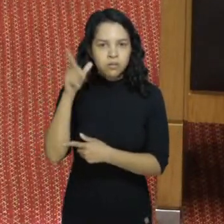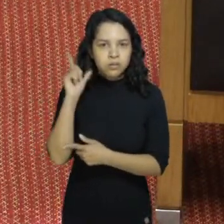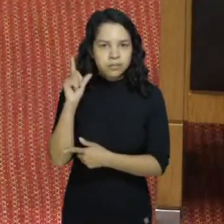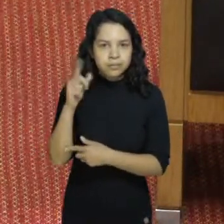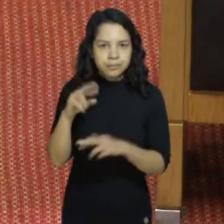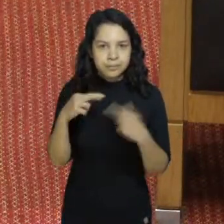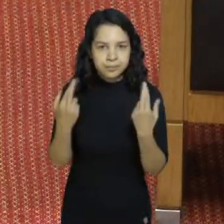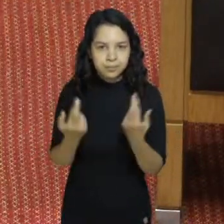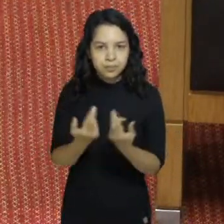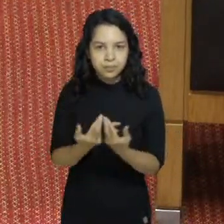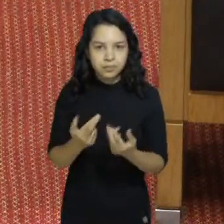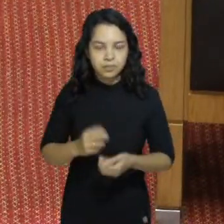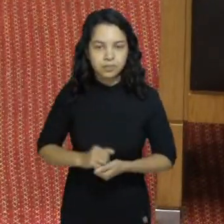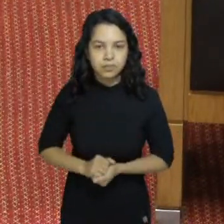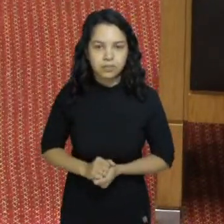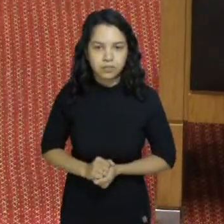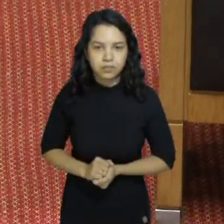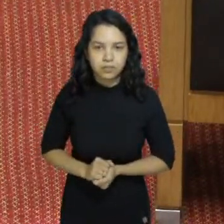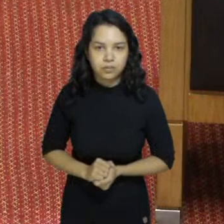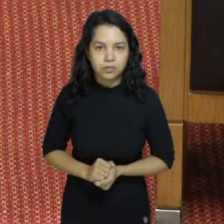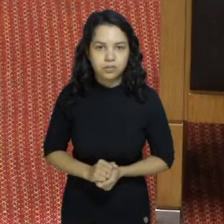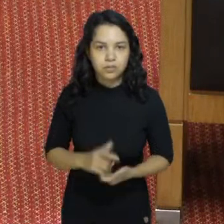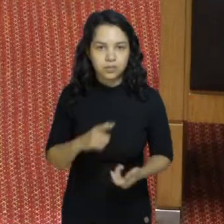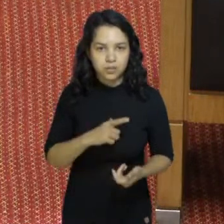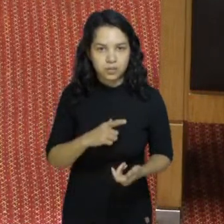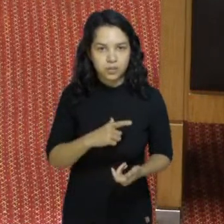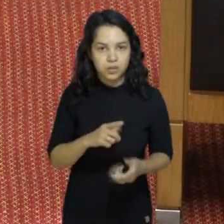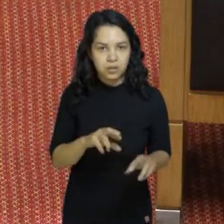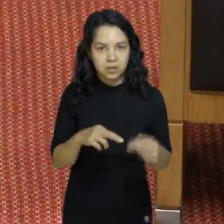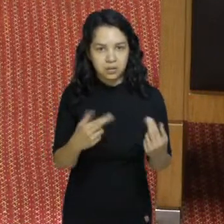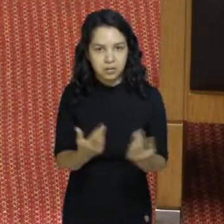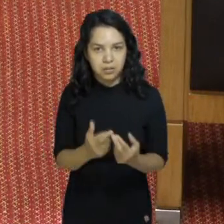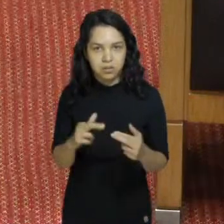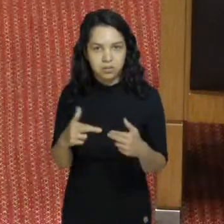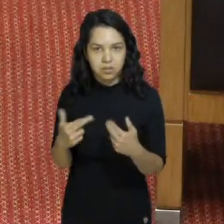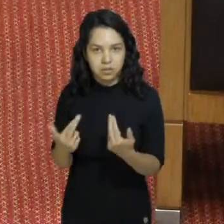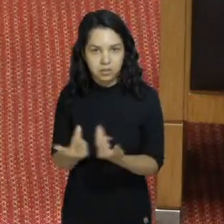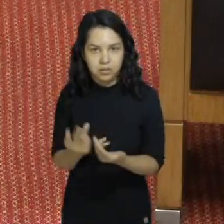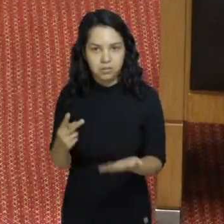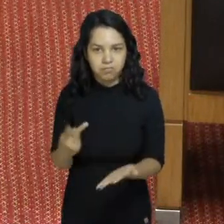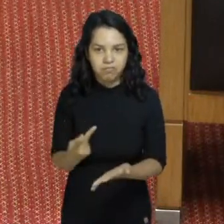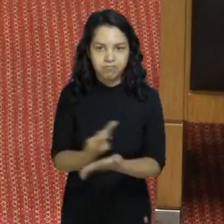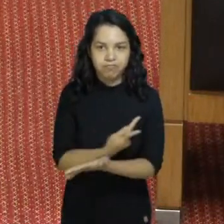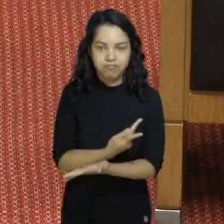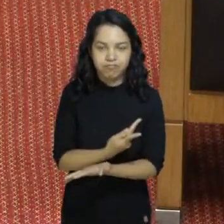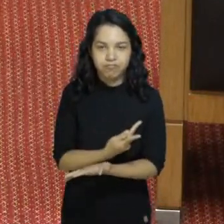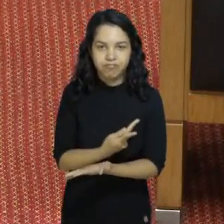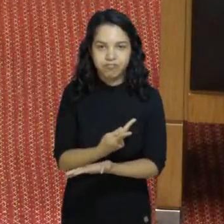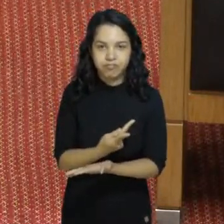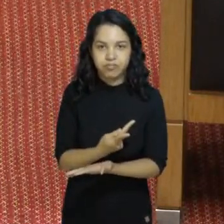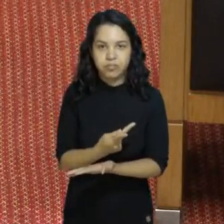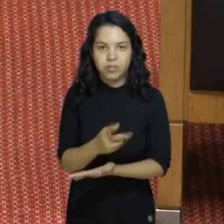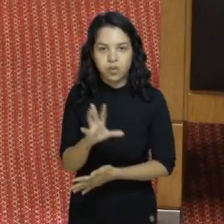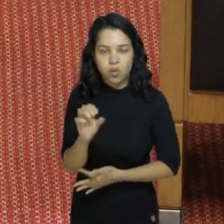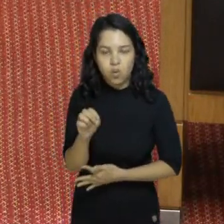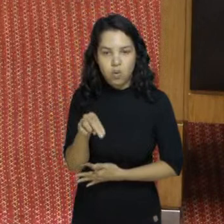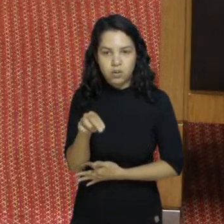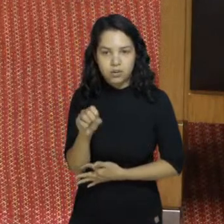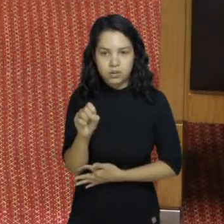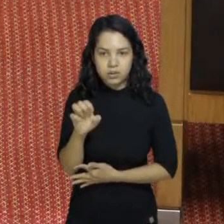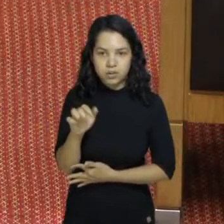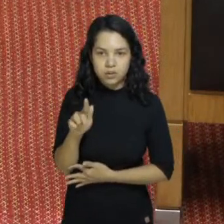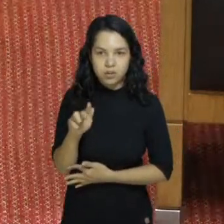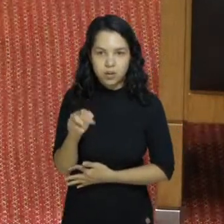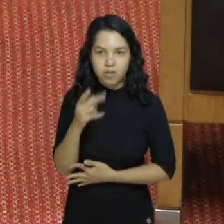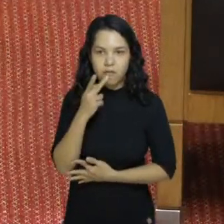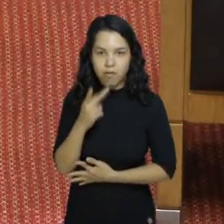que em meio a reuniões falhadas improdutivas do consegue como eu já disse